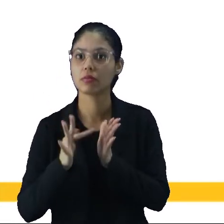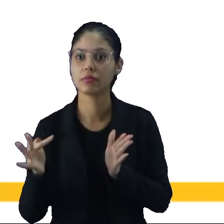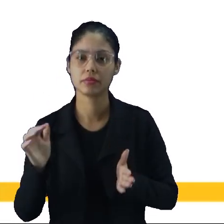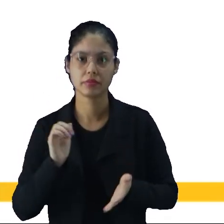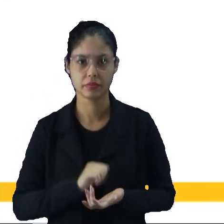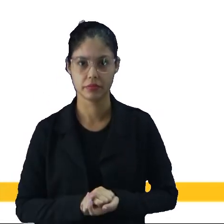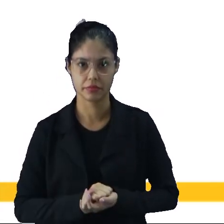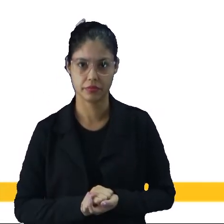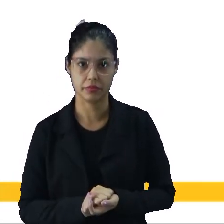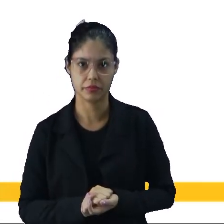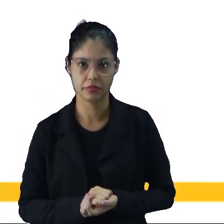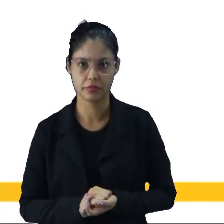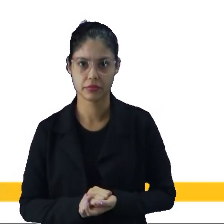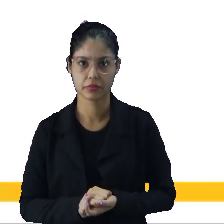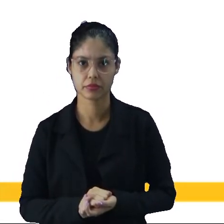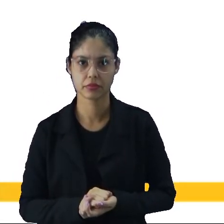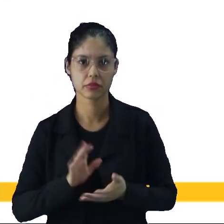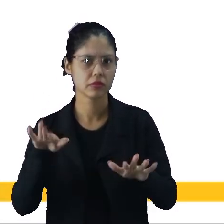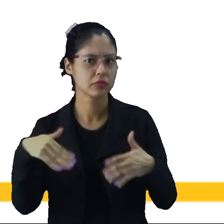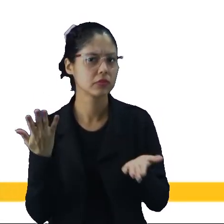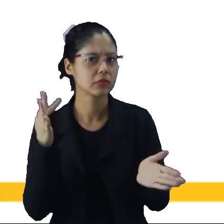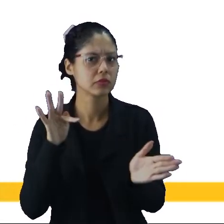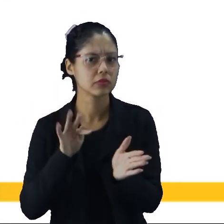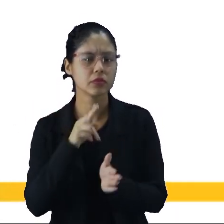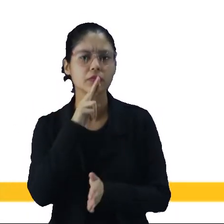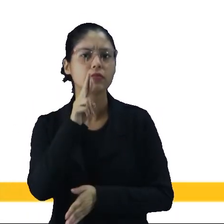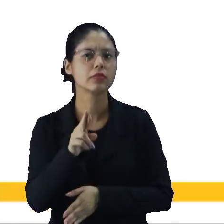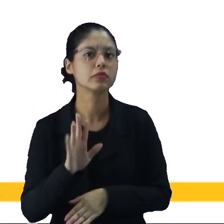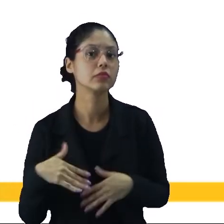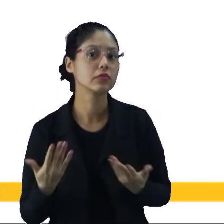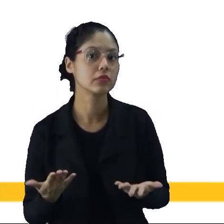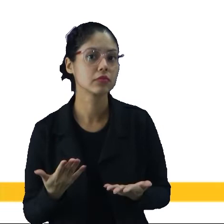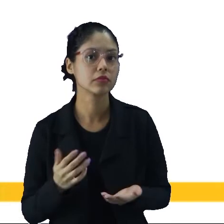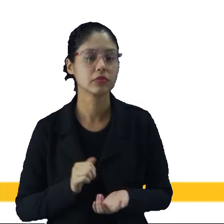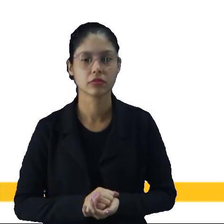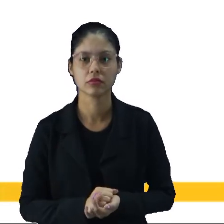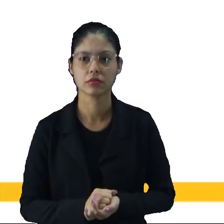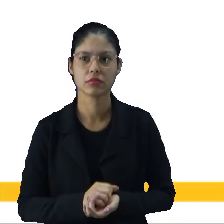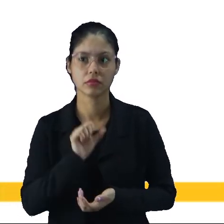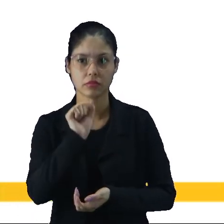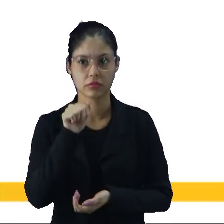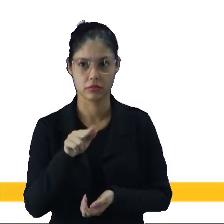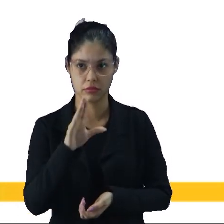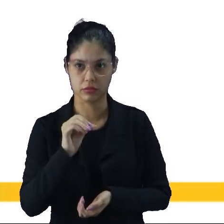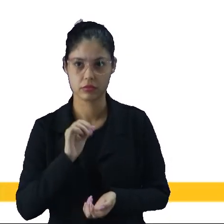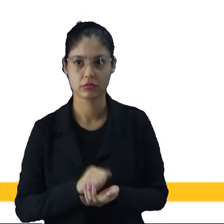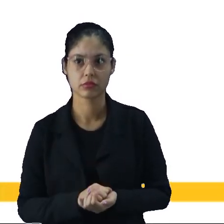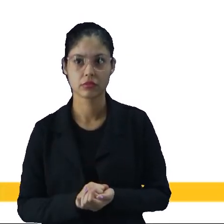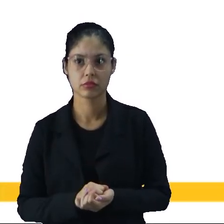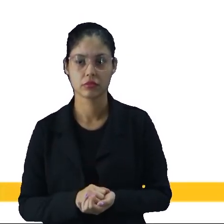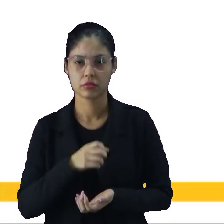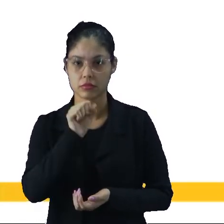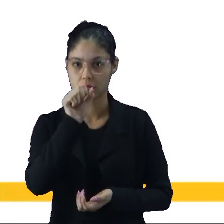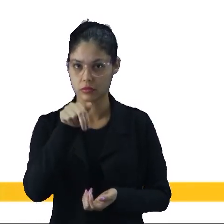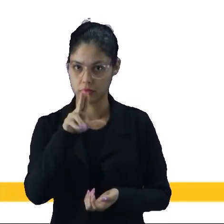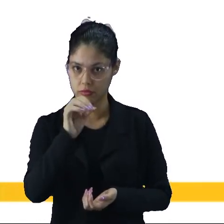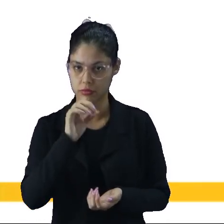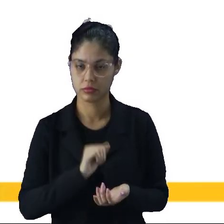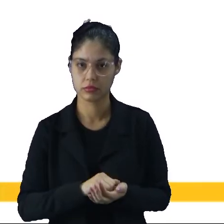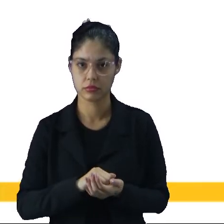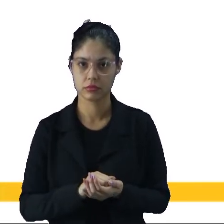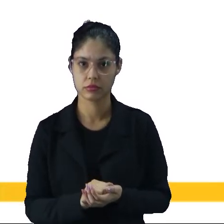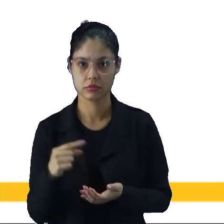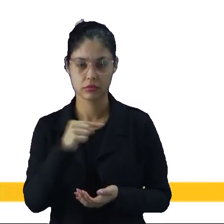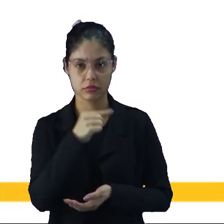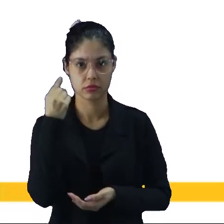essa? Que função é essa? Responde para mim. Seno de x. A função seno, ela